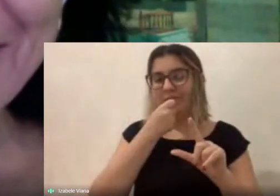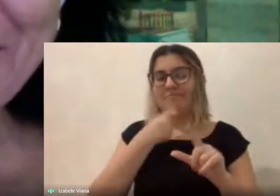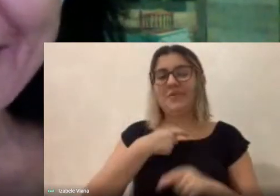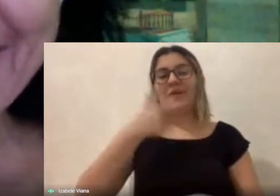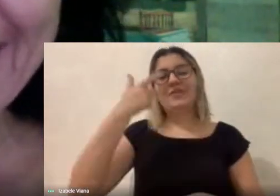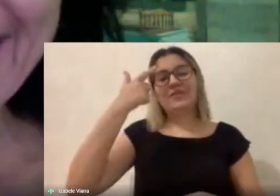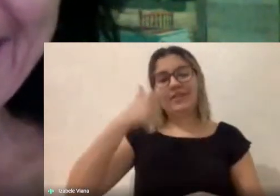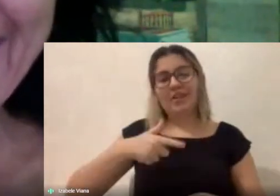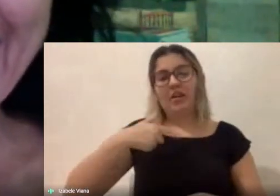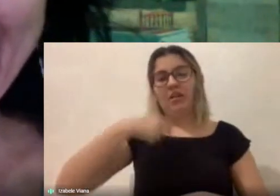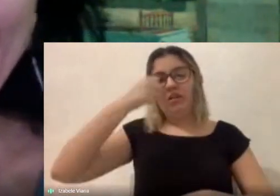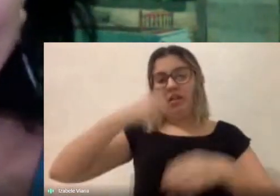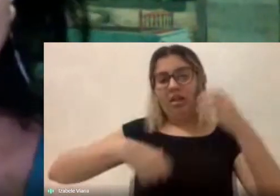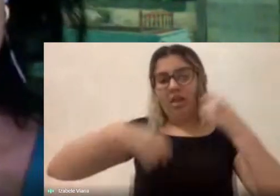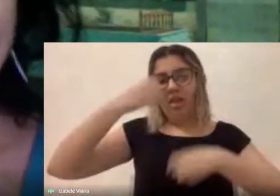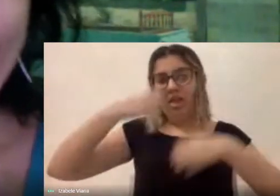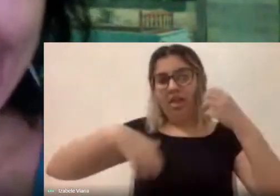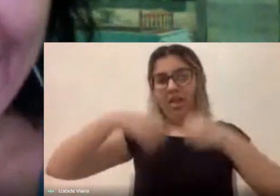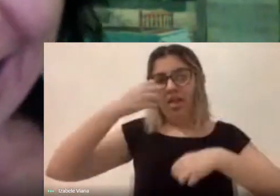nem decorei.